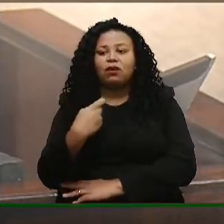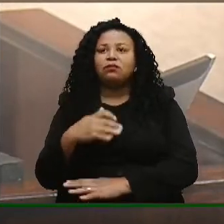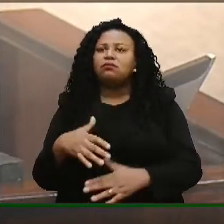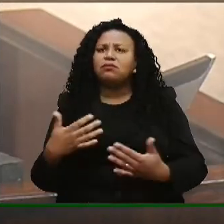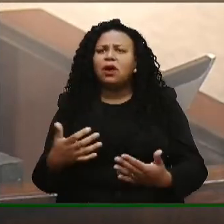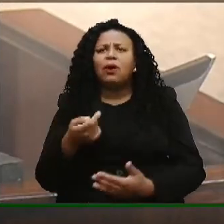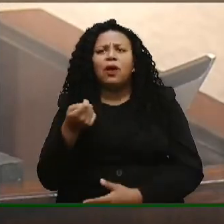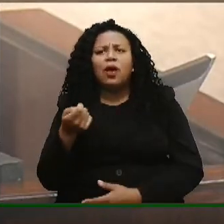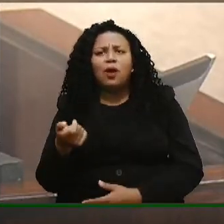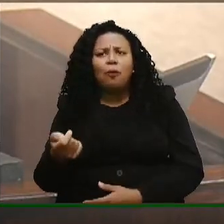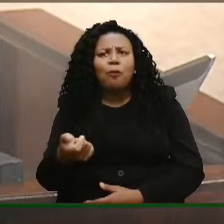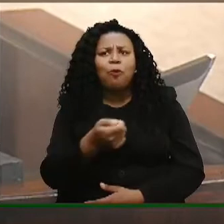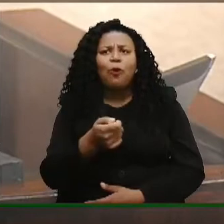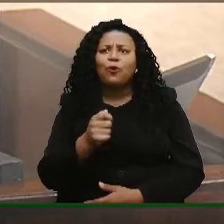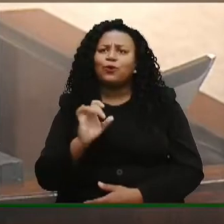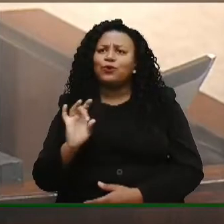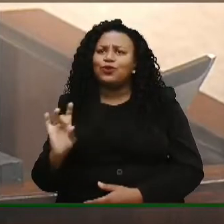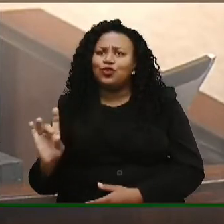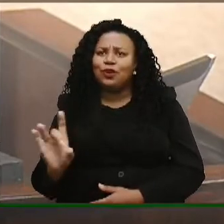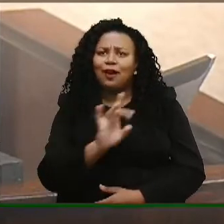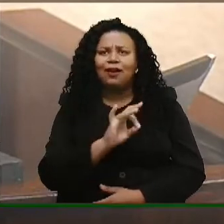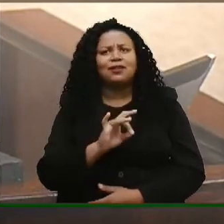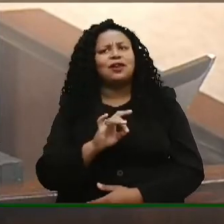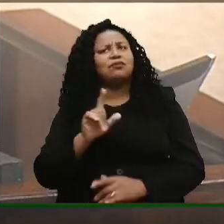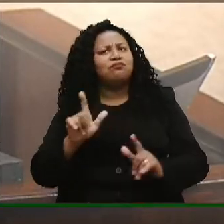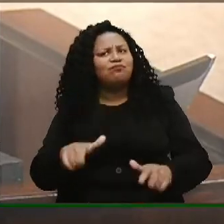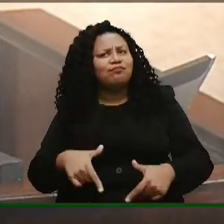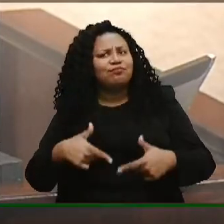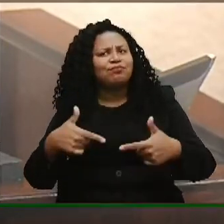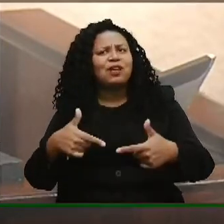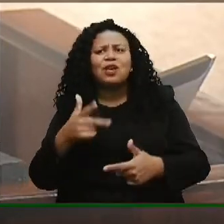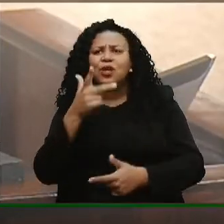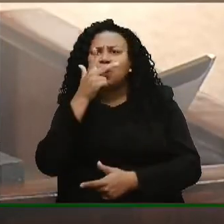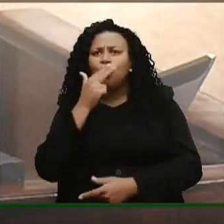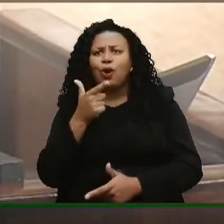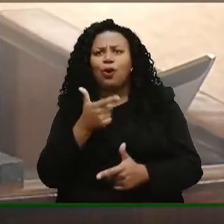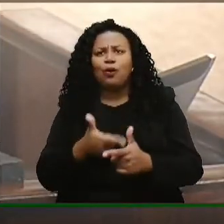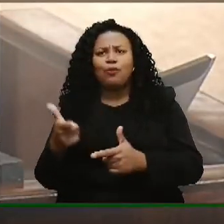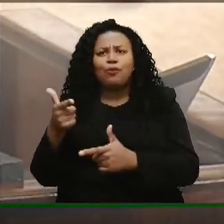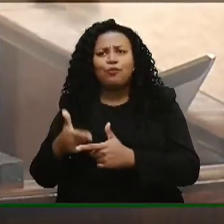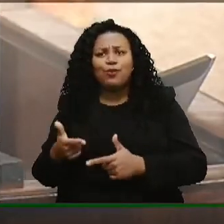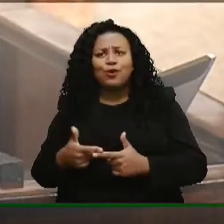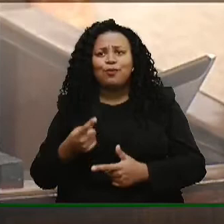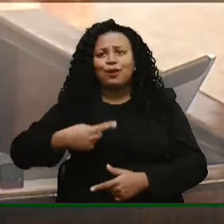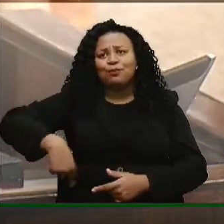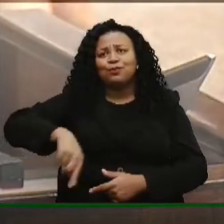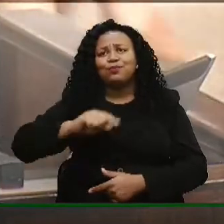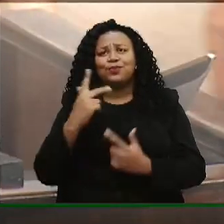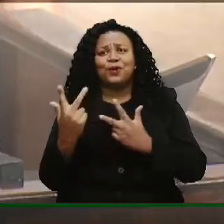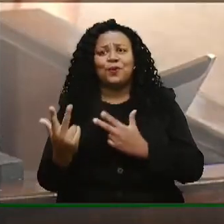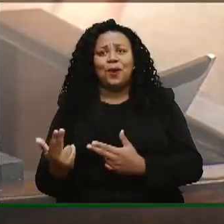são um pouquinho de cada um de nós, enfrentando os mesmos problemas que todas nós